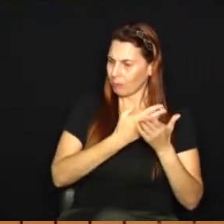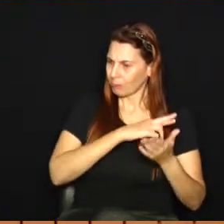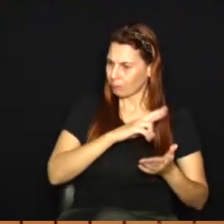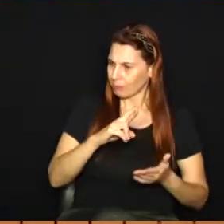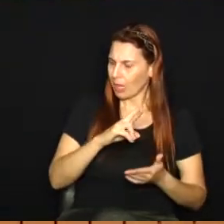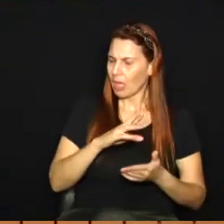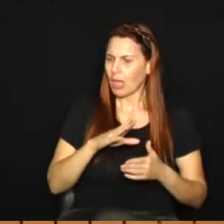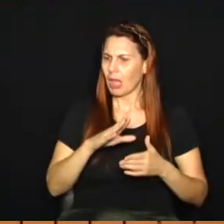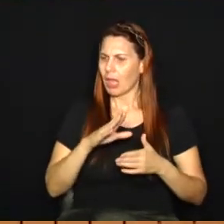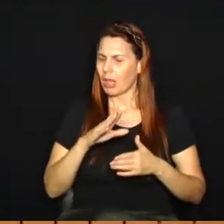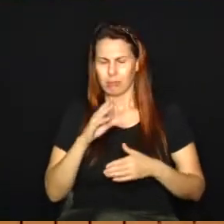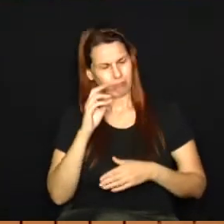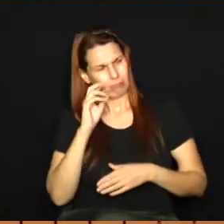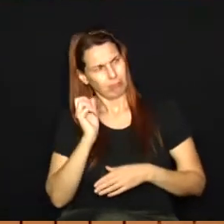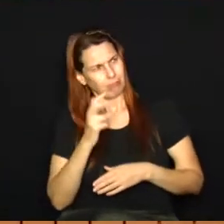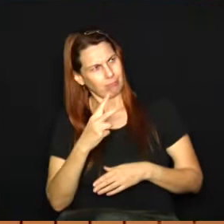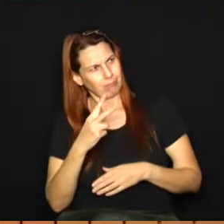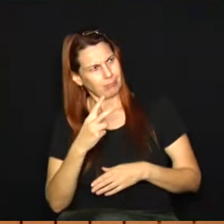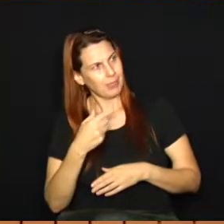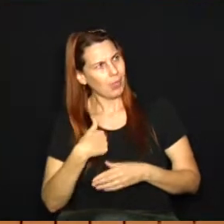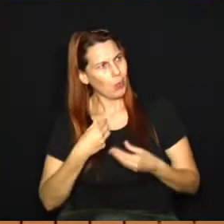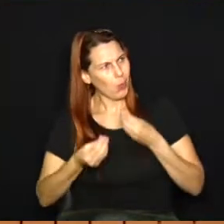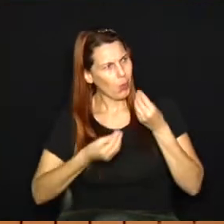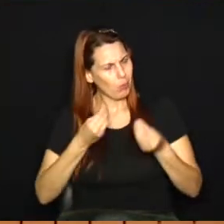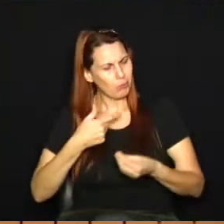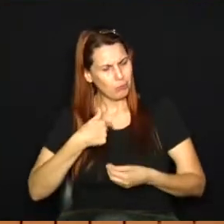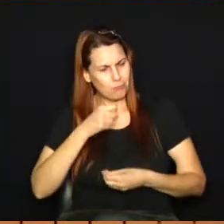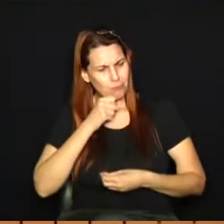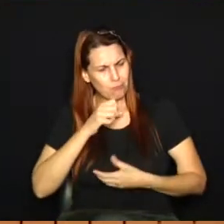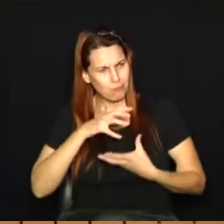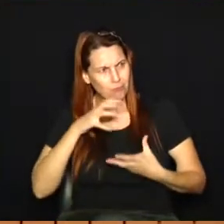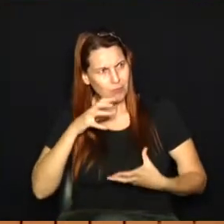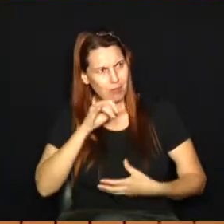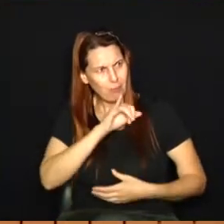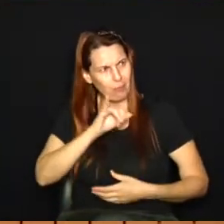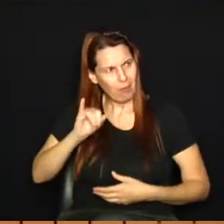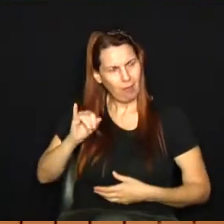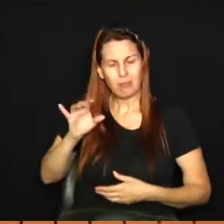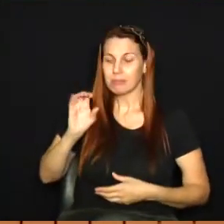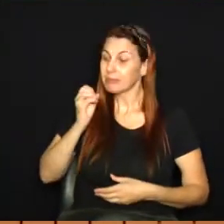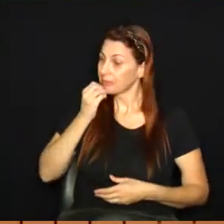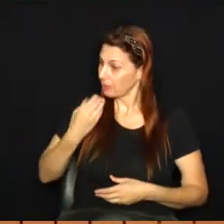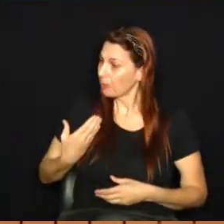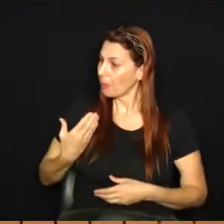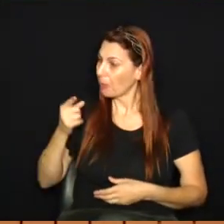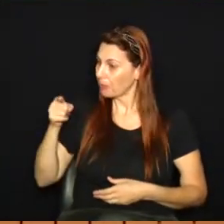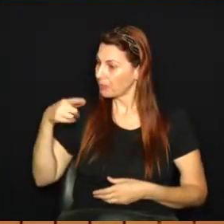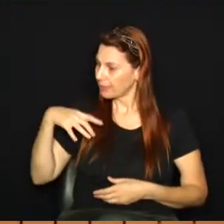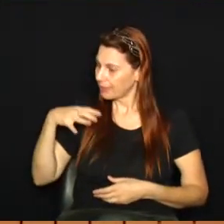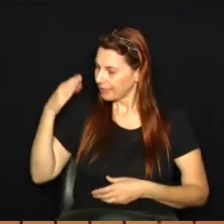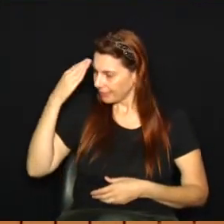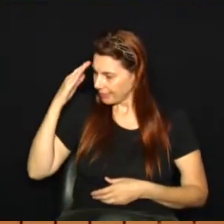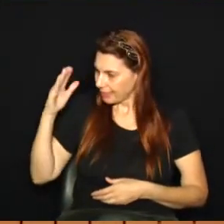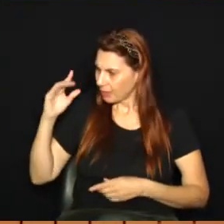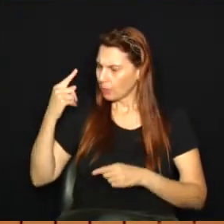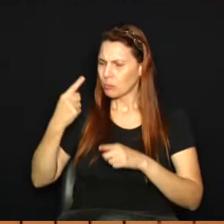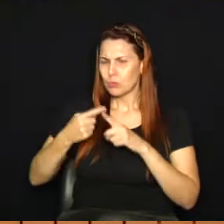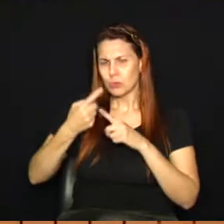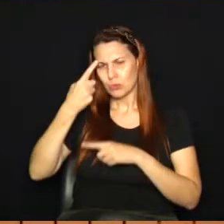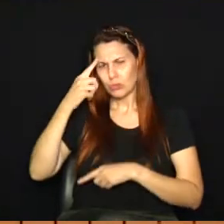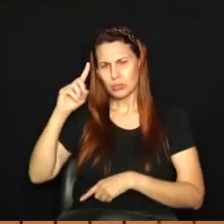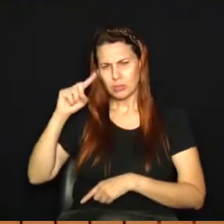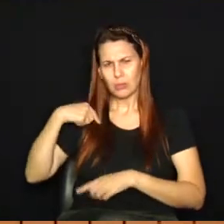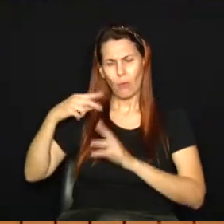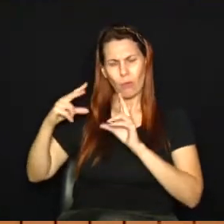imaginava que depois de velho ia ter que escutar isso, né? Mas que bom o senhor ouvir isto. Porque um dia, conversando com ele antes da missa,